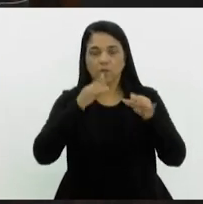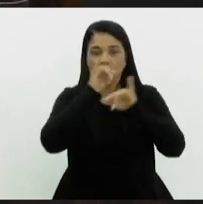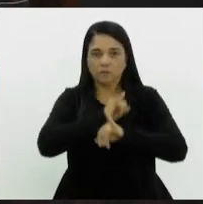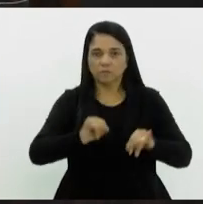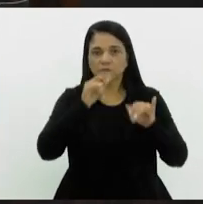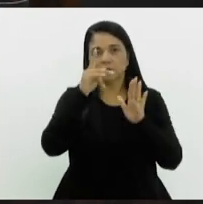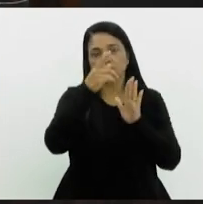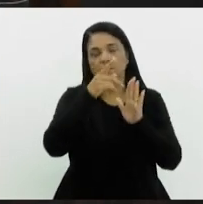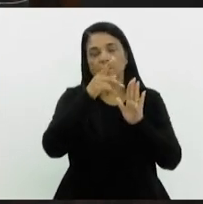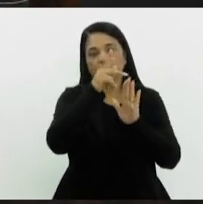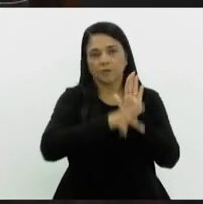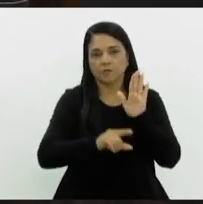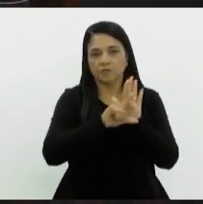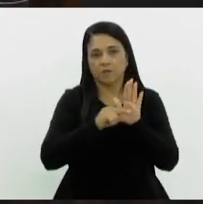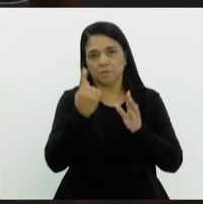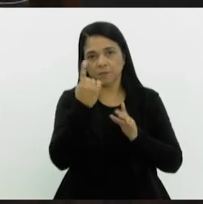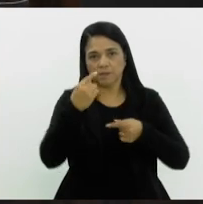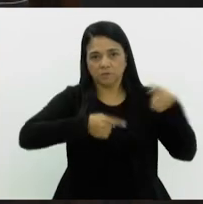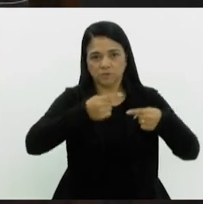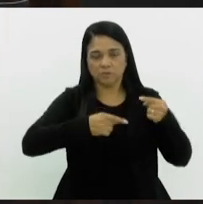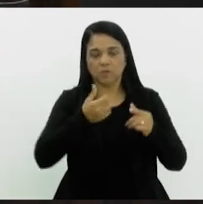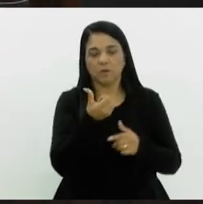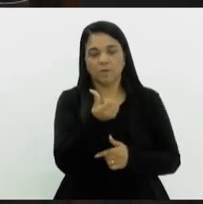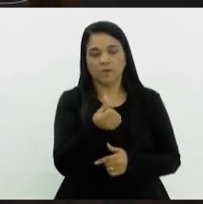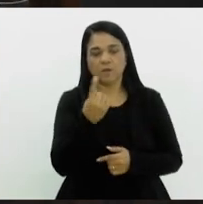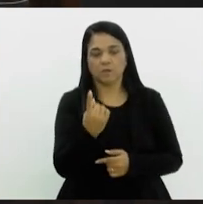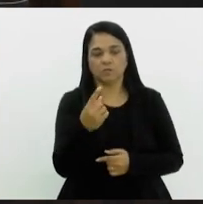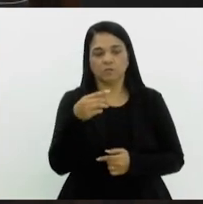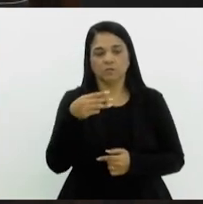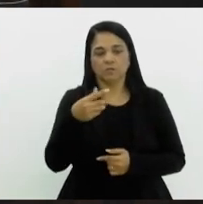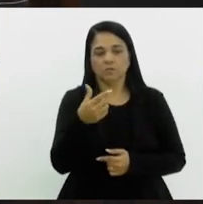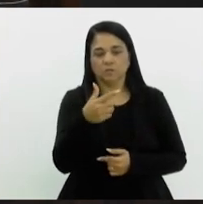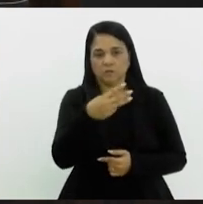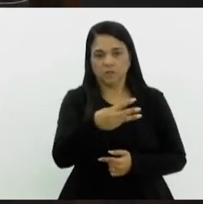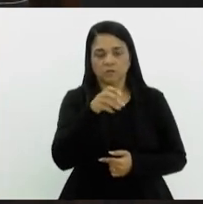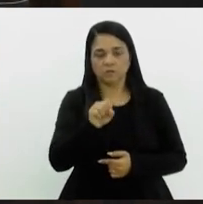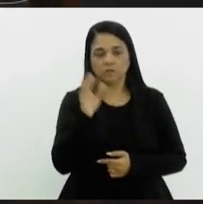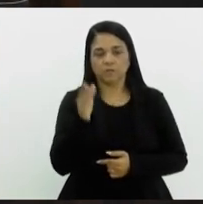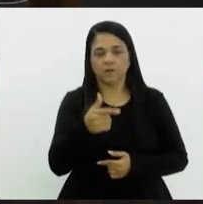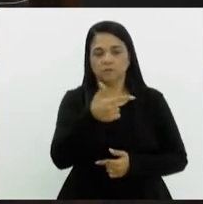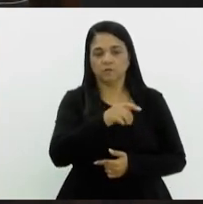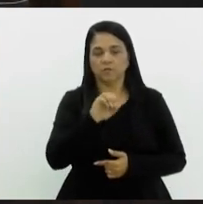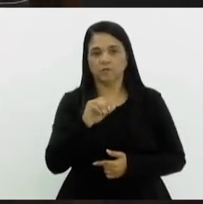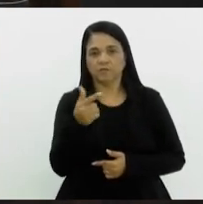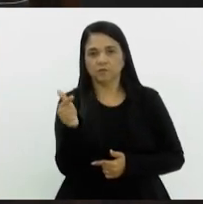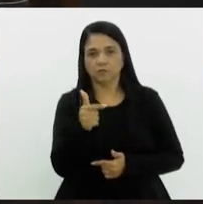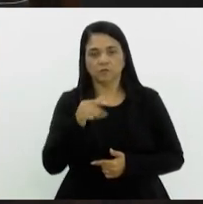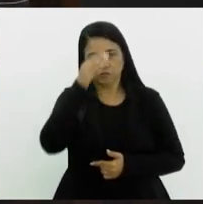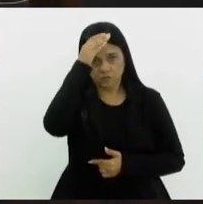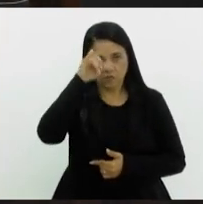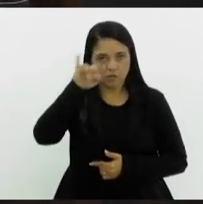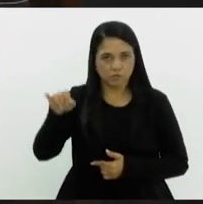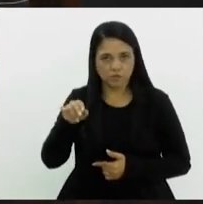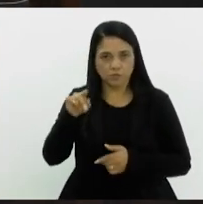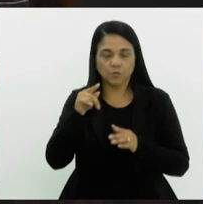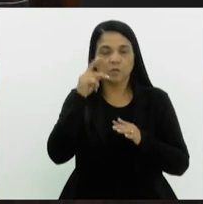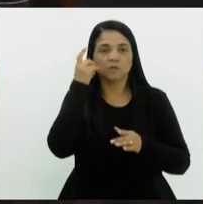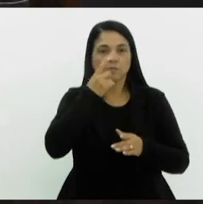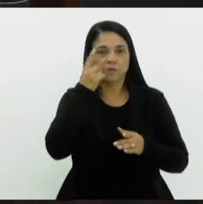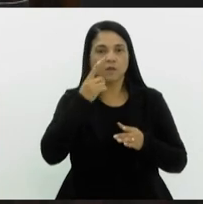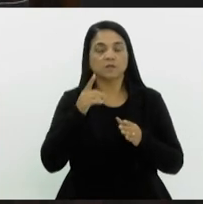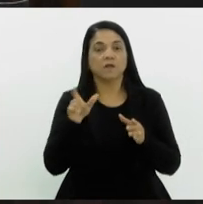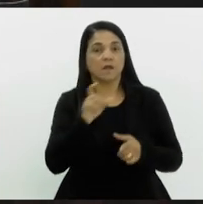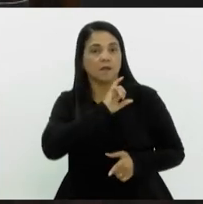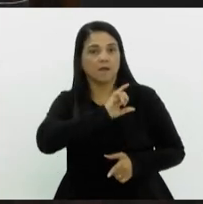Em primeira discussão, projeto de lei número 6138/2022, de autoria da deputada Tia Ju, que institui a campanha de incentivo à emissão da carteira